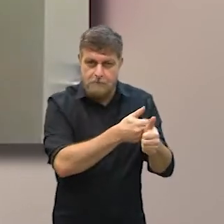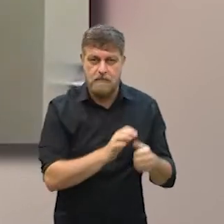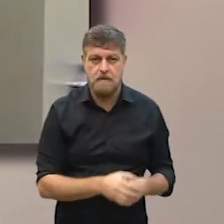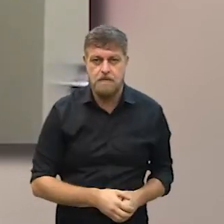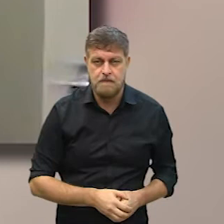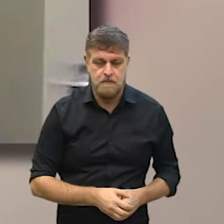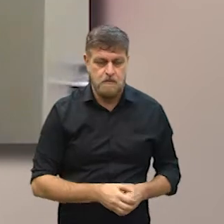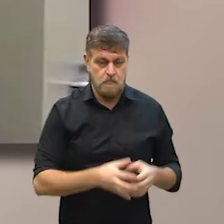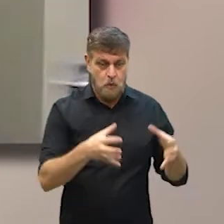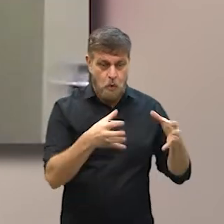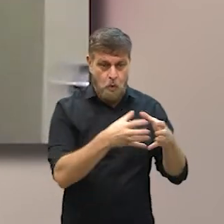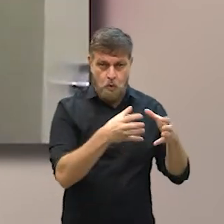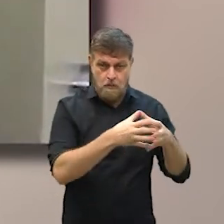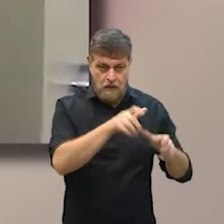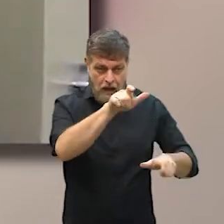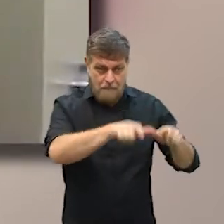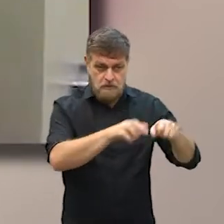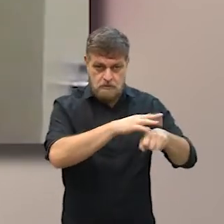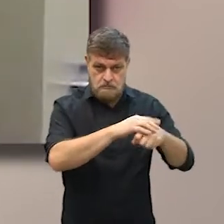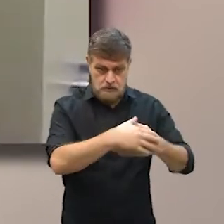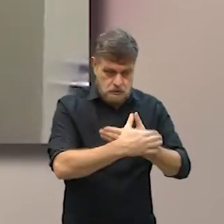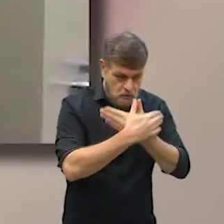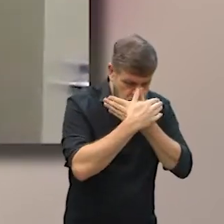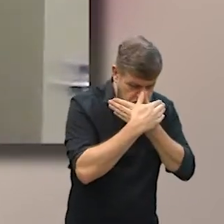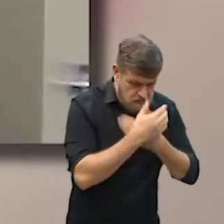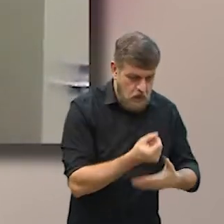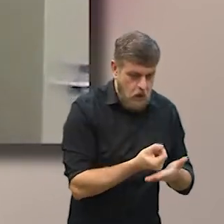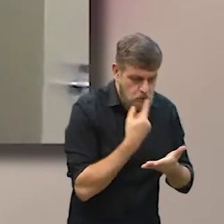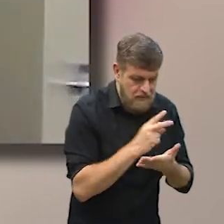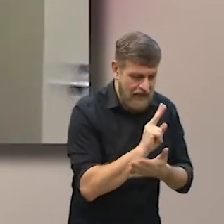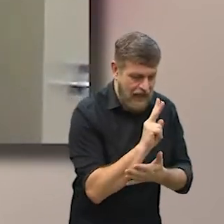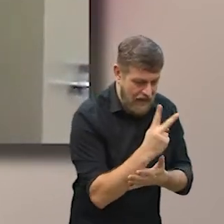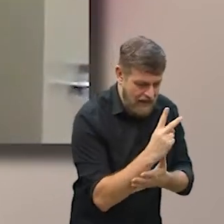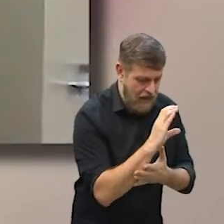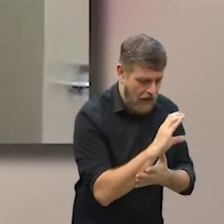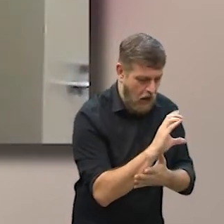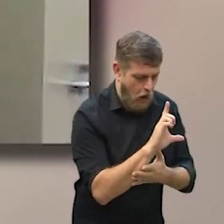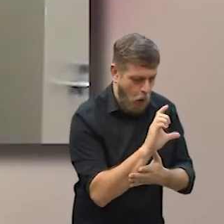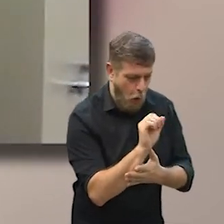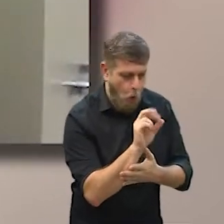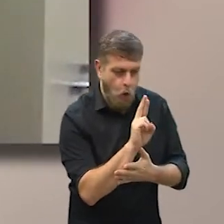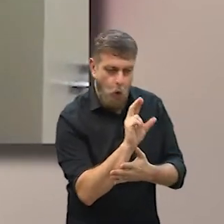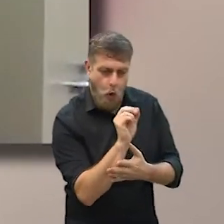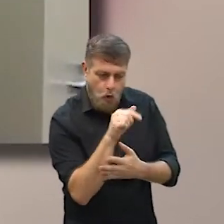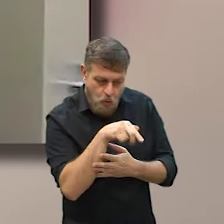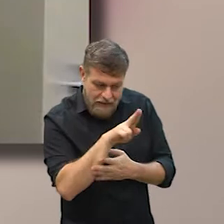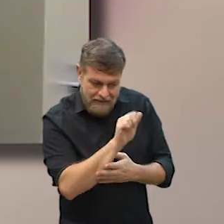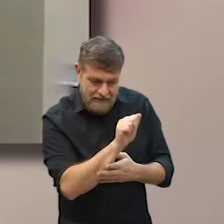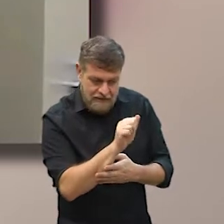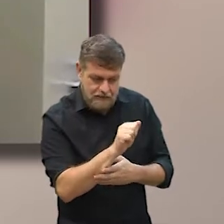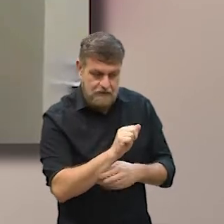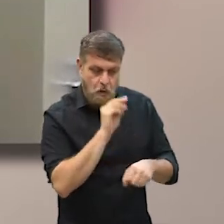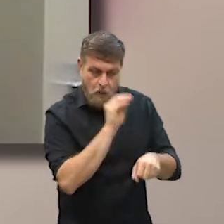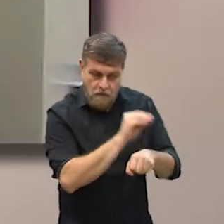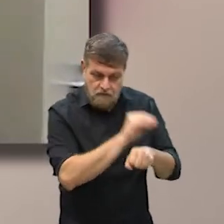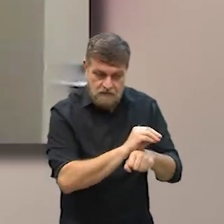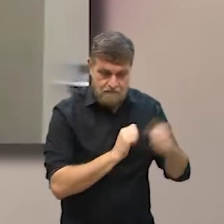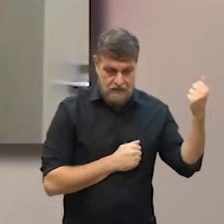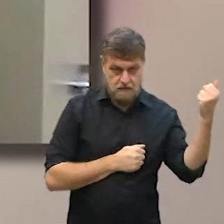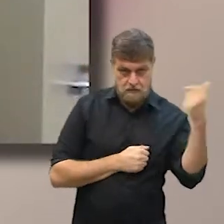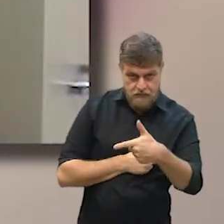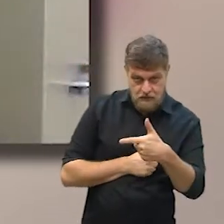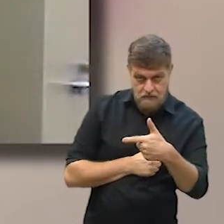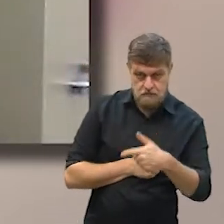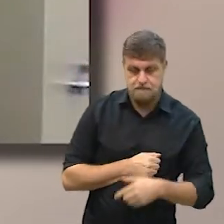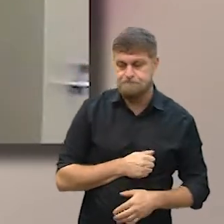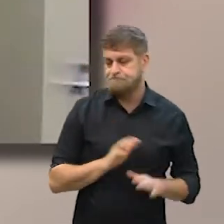acompanhou Há muitos pacientes com lúpus usando hidroxicloroquina para ver se esse paciente estavam mais protegido